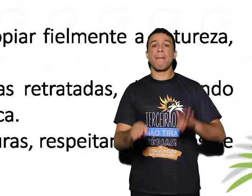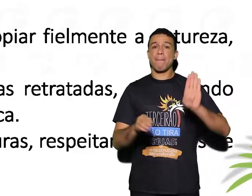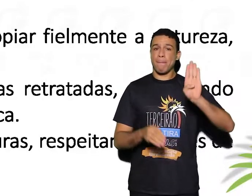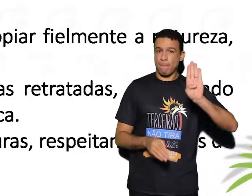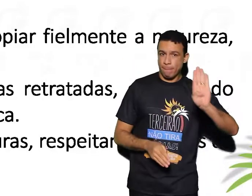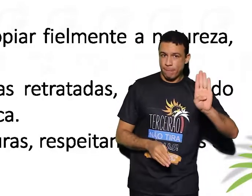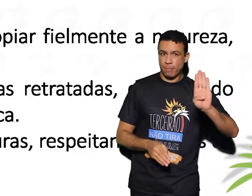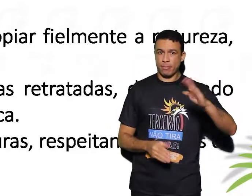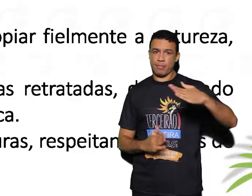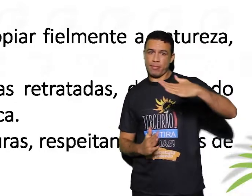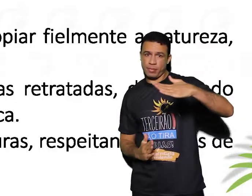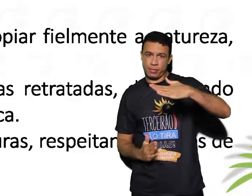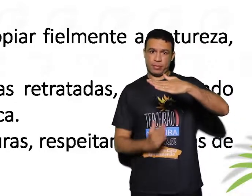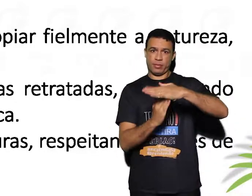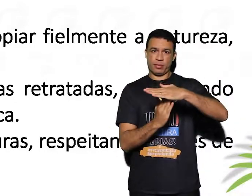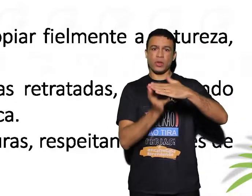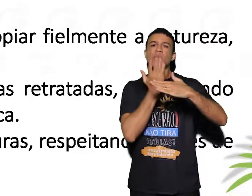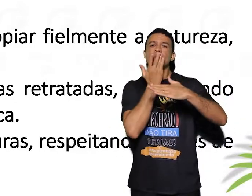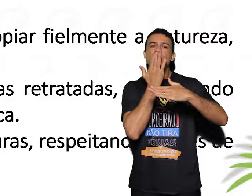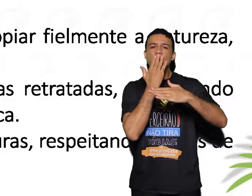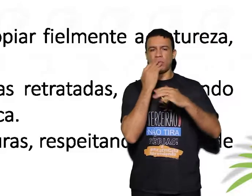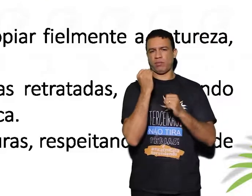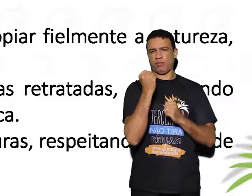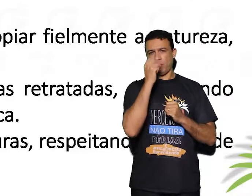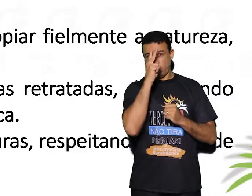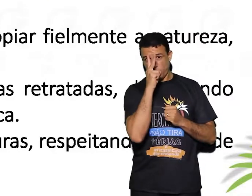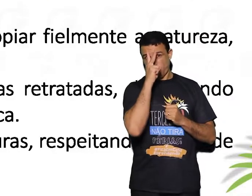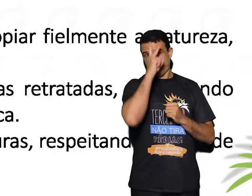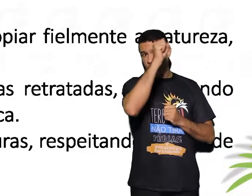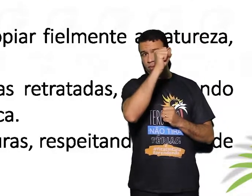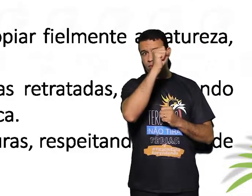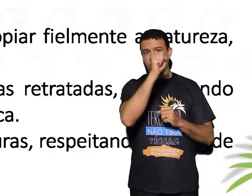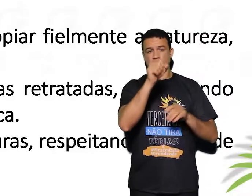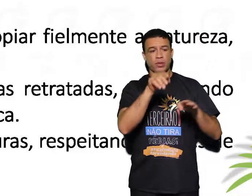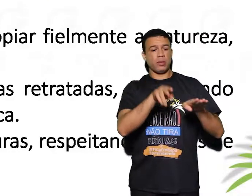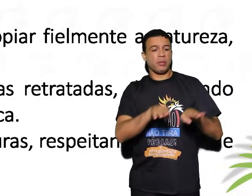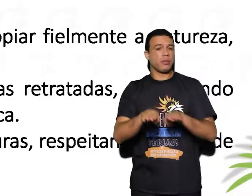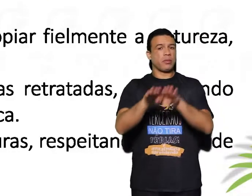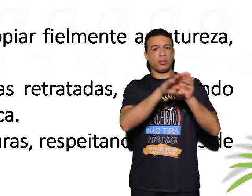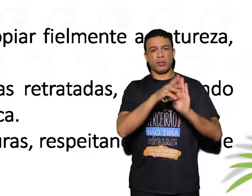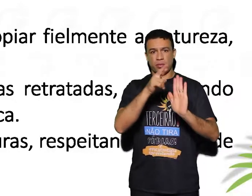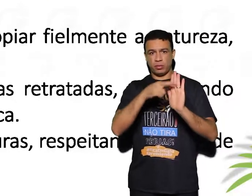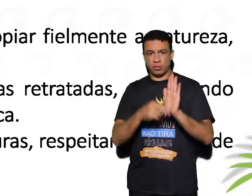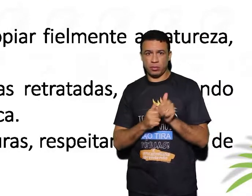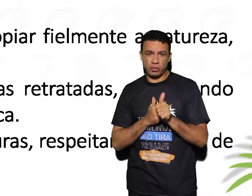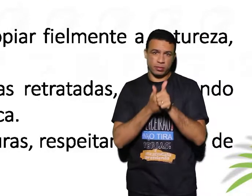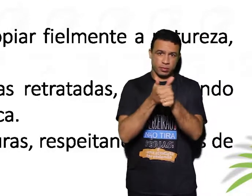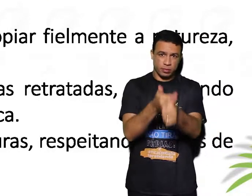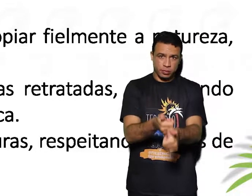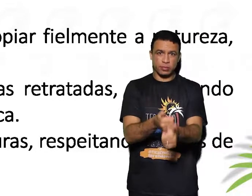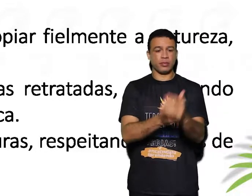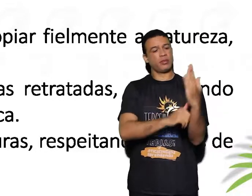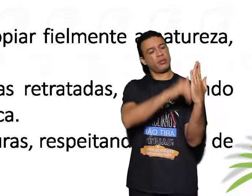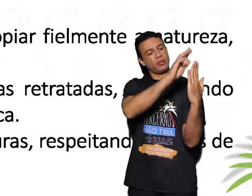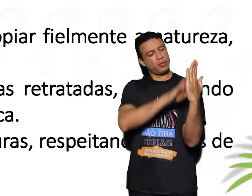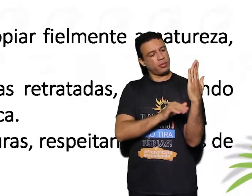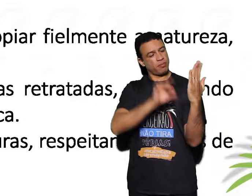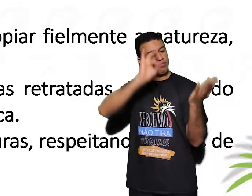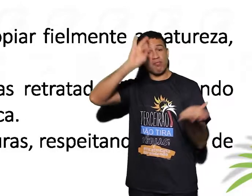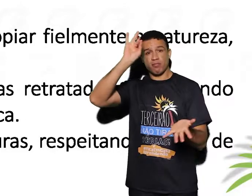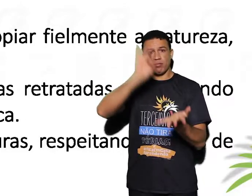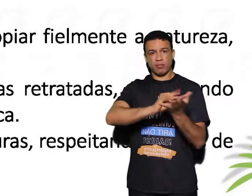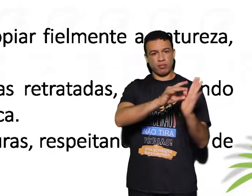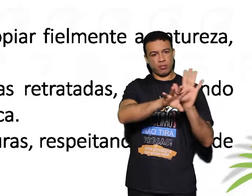Defender o limite de uso de cores fortes, seguindo os padrões acadêmicos de harmonia, equilíbrio, profundidade e reprodução da